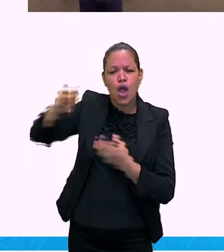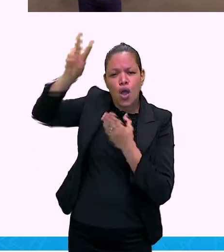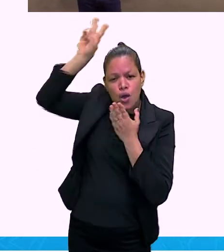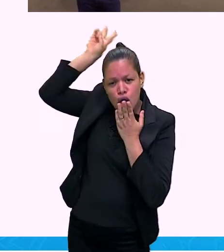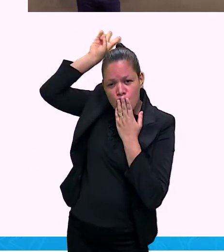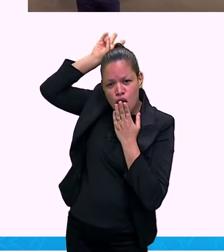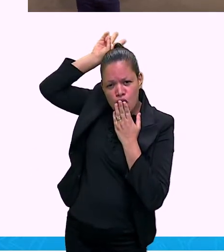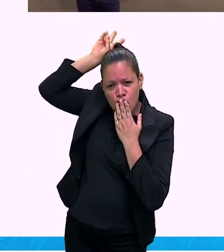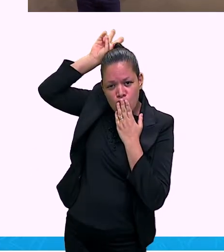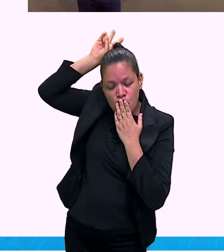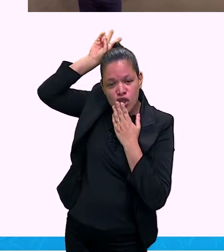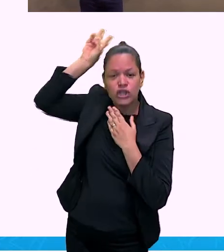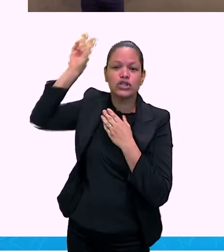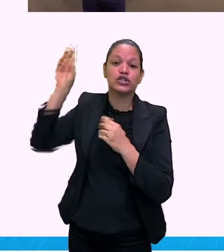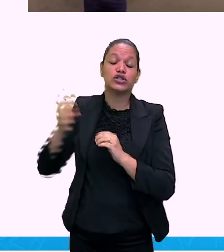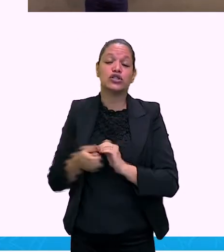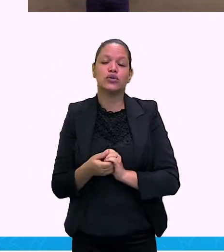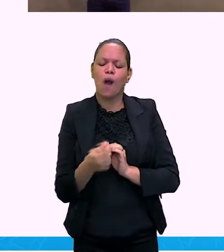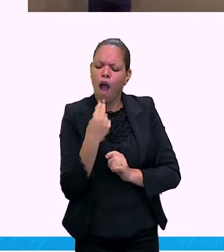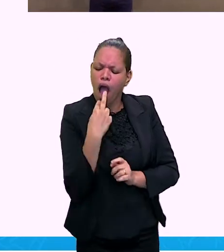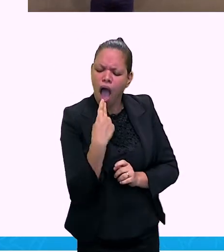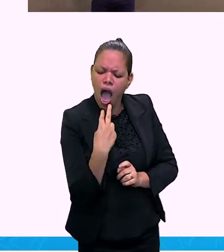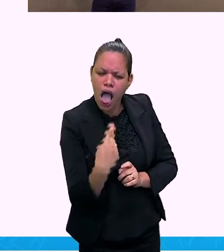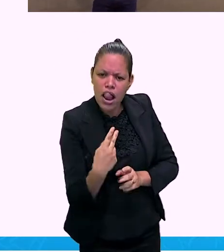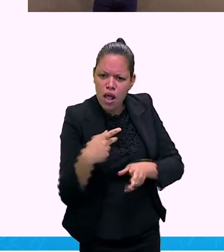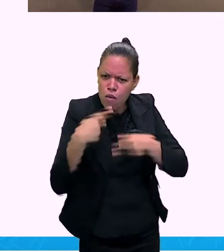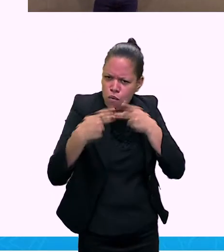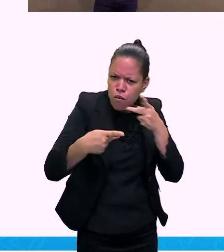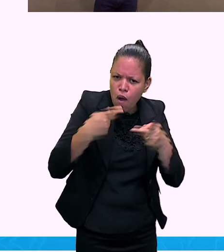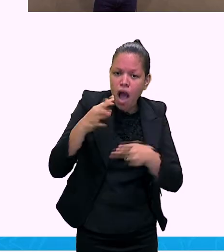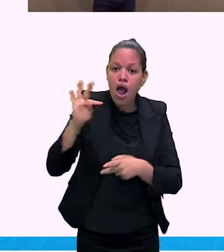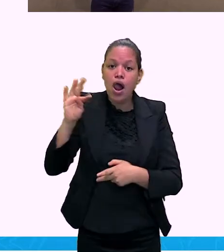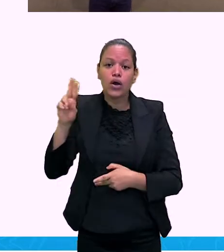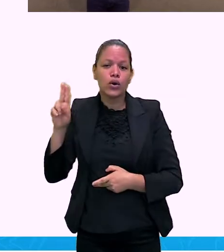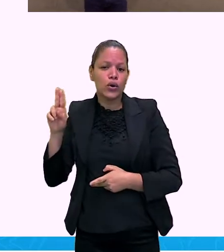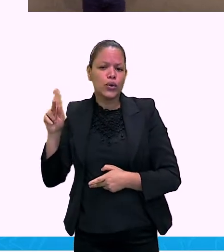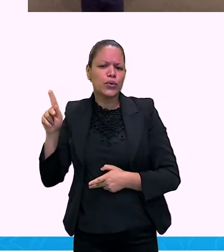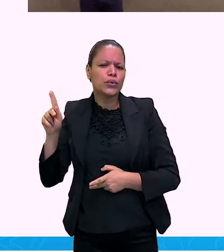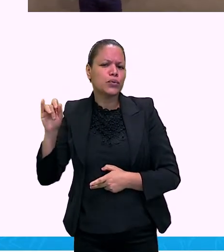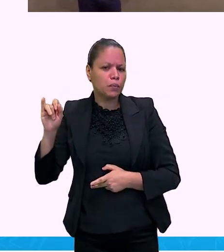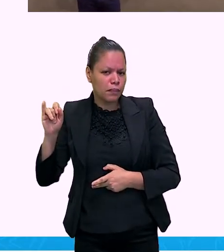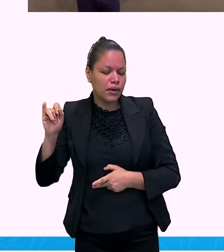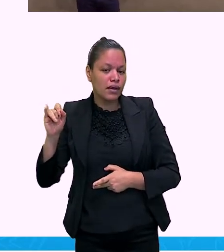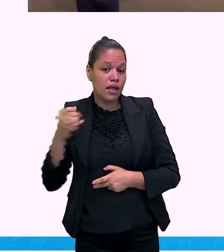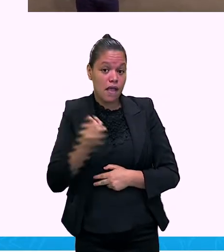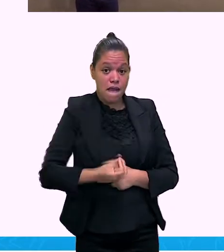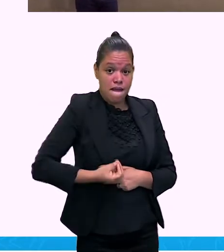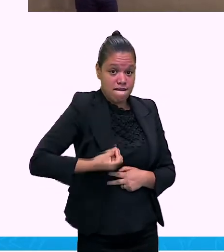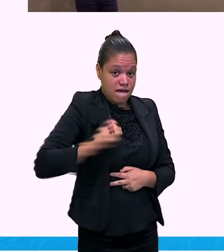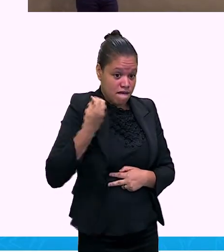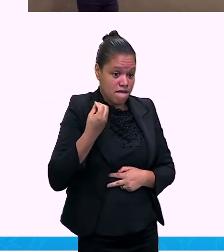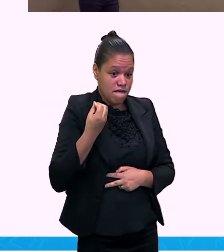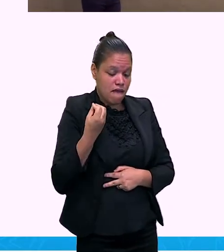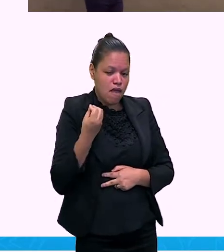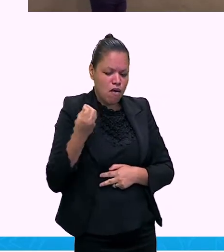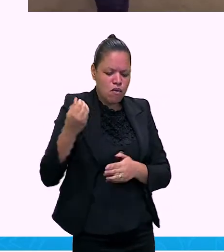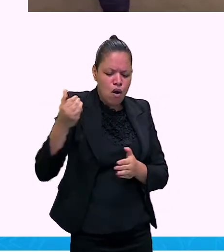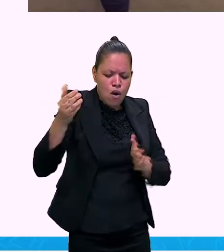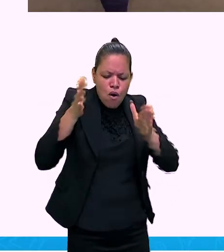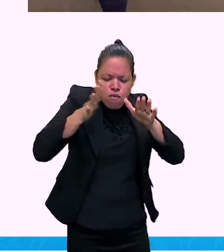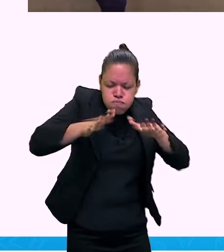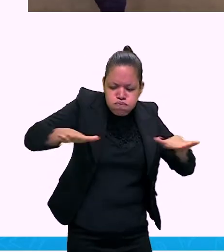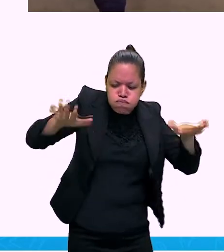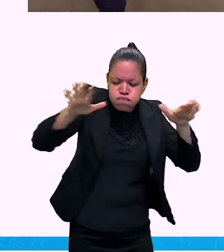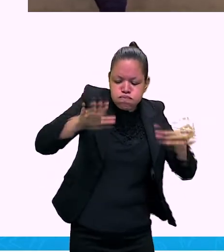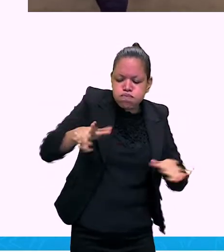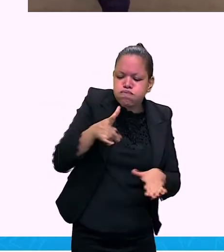tronco linguístico tupi, que viveu em uma extensa faixa da costa litoral do